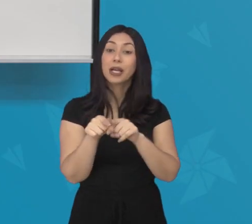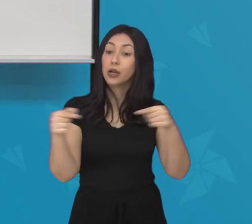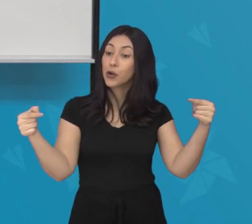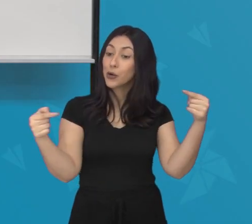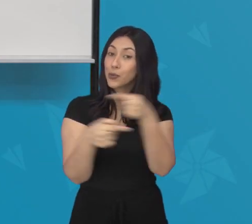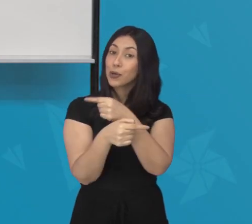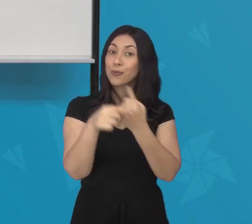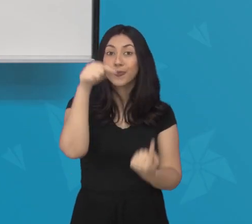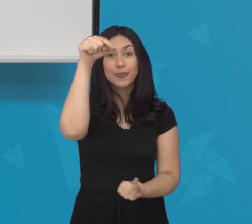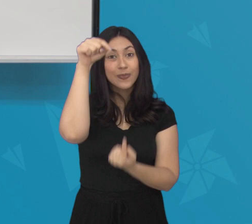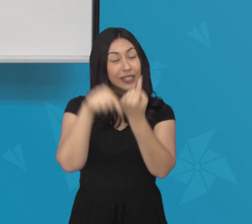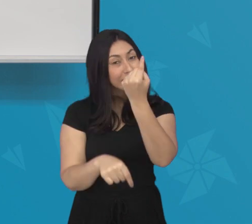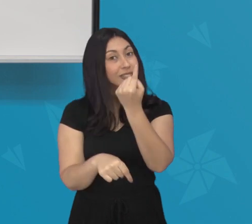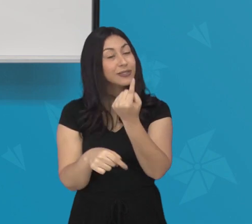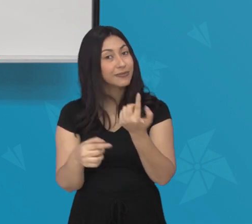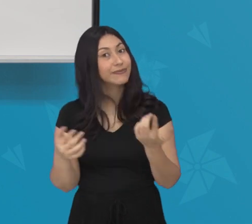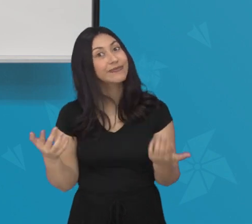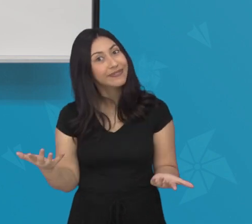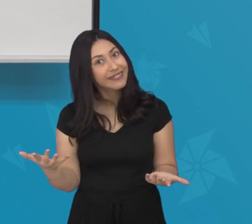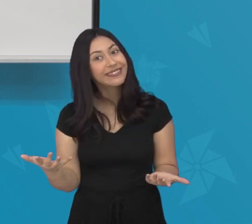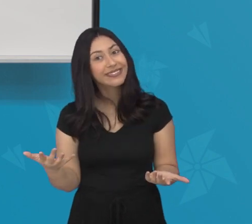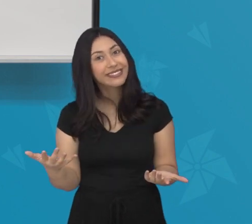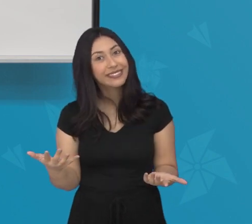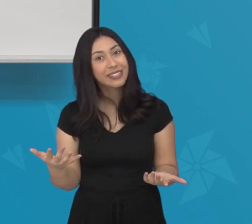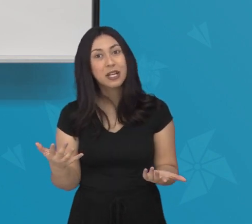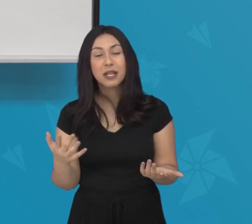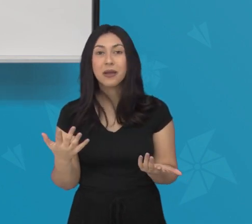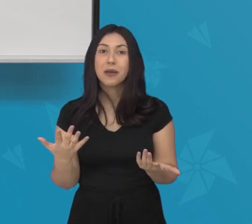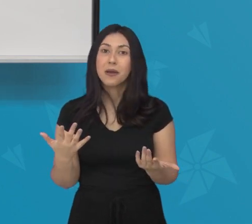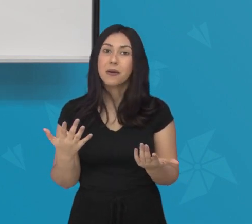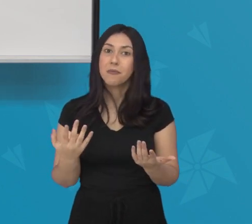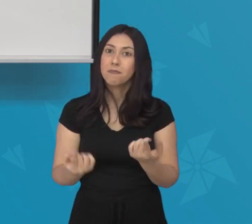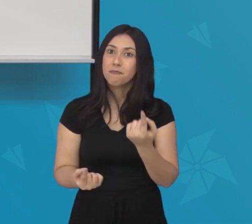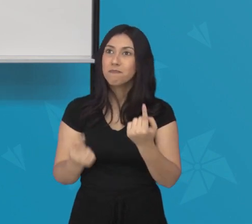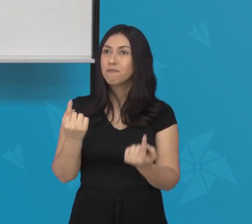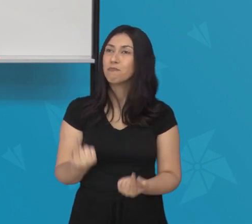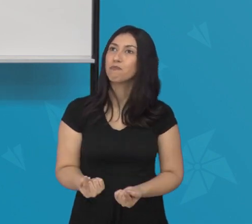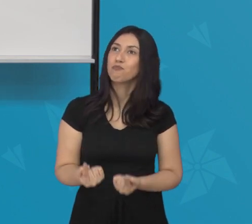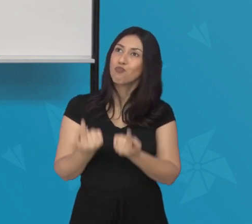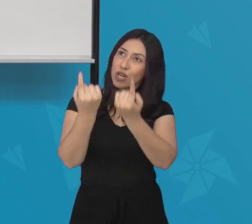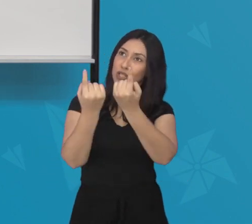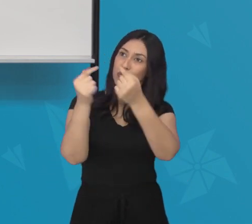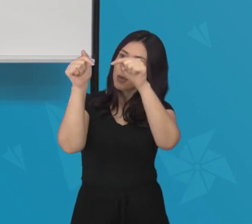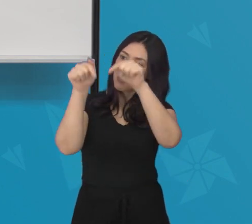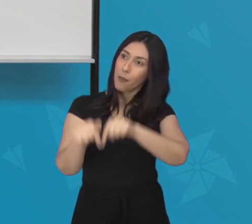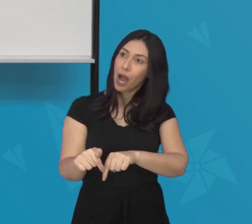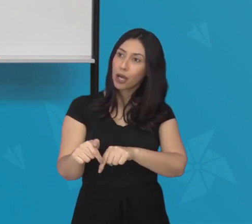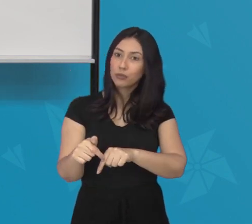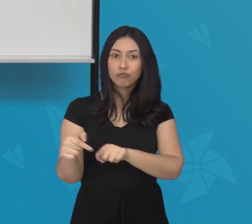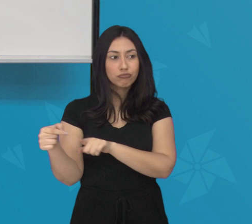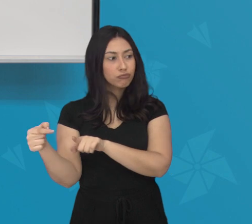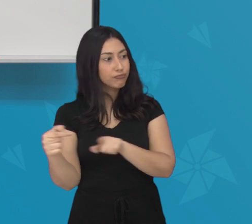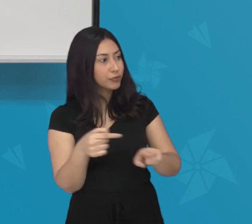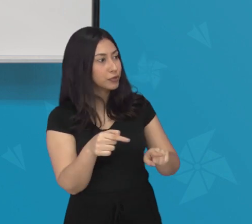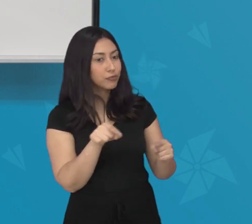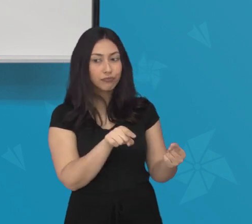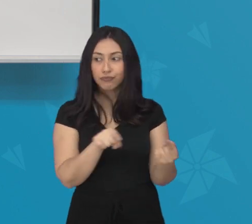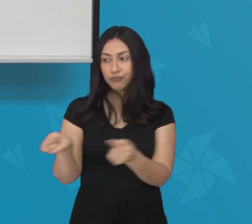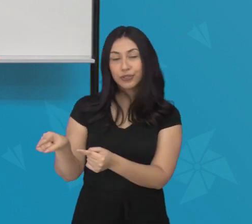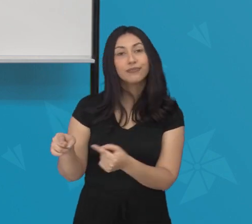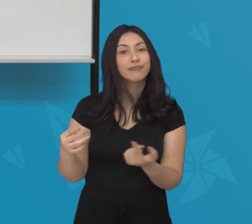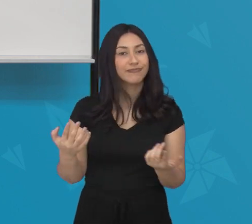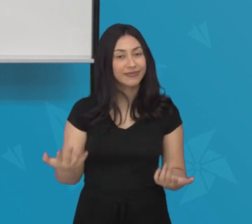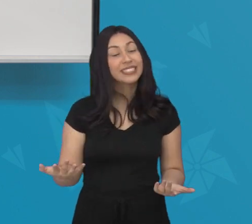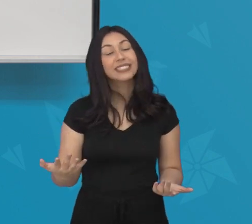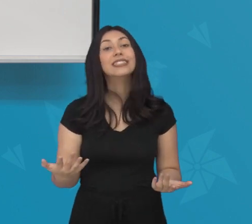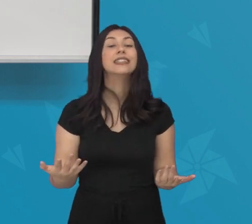tem direção e sentido. Ela é para mais, para menos, para cima, para baixo, para o norte, para o leste.